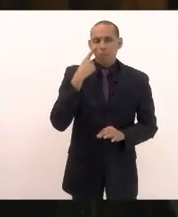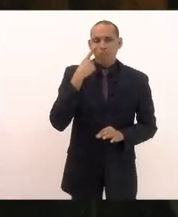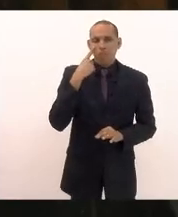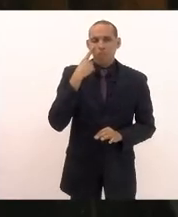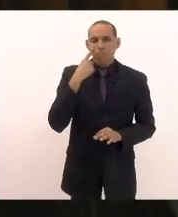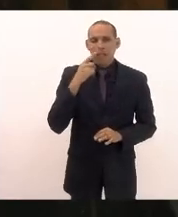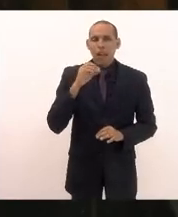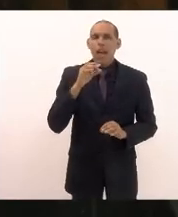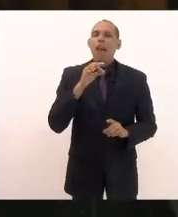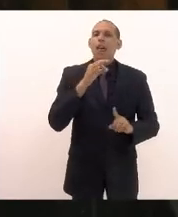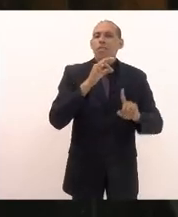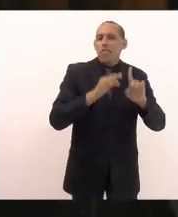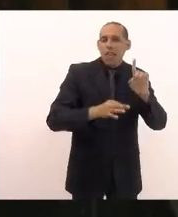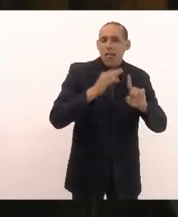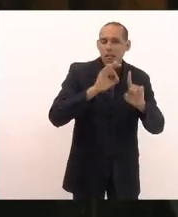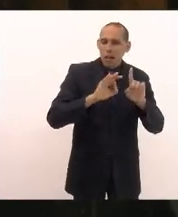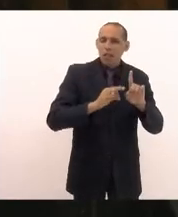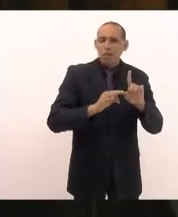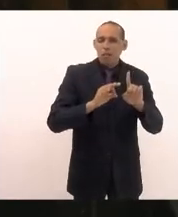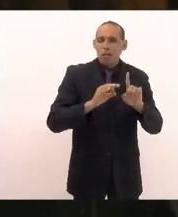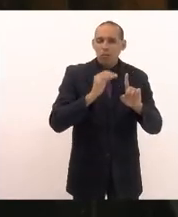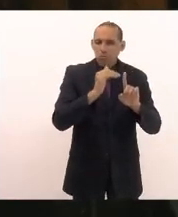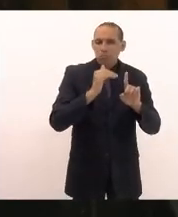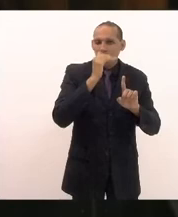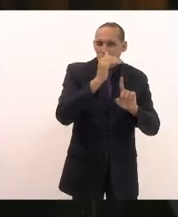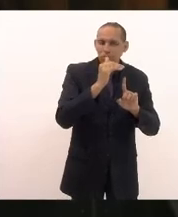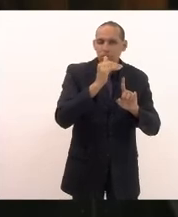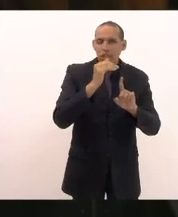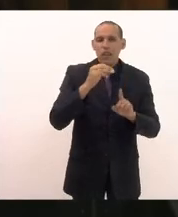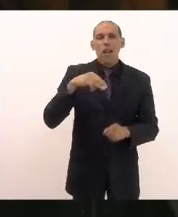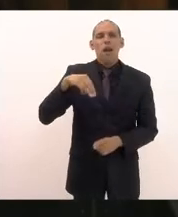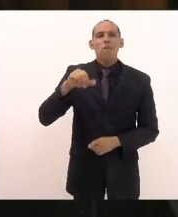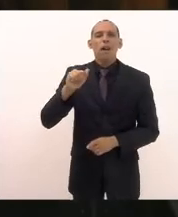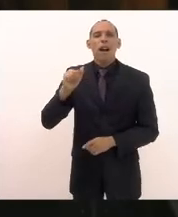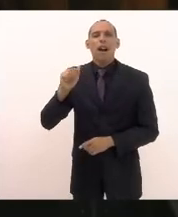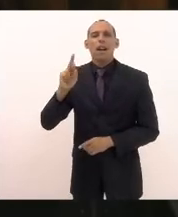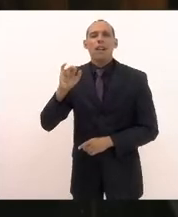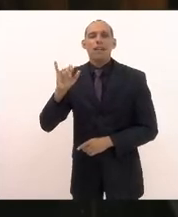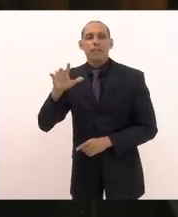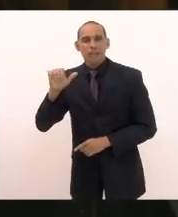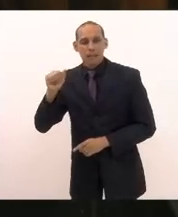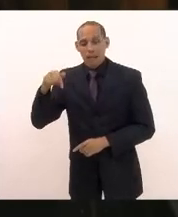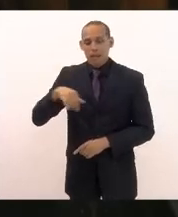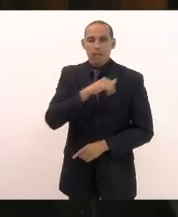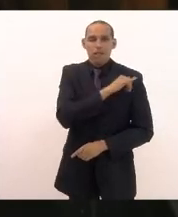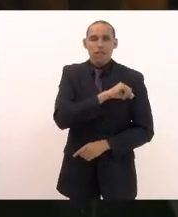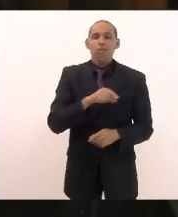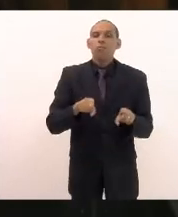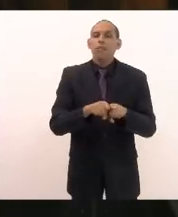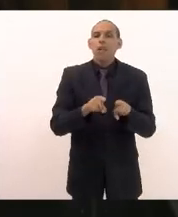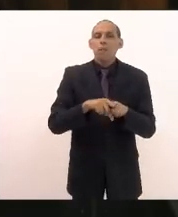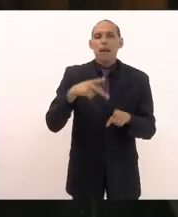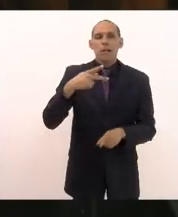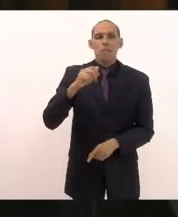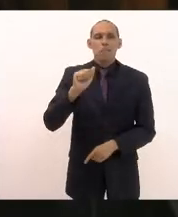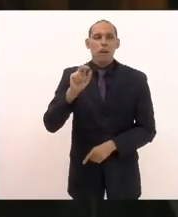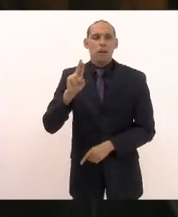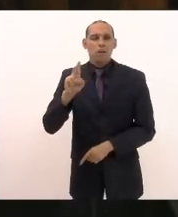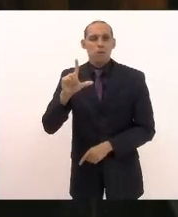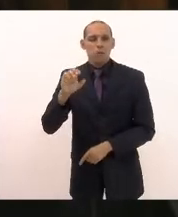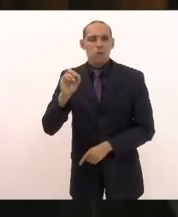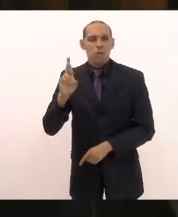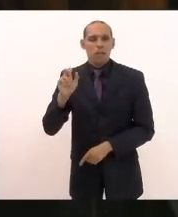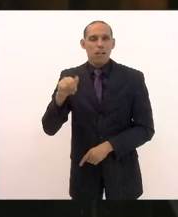desembargadora Marília de Castro Neves, aqui do Rio de Janeiro, a decisão do desembargador Paulo Rangel, aqui do Rio de Janeiro,